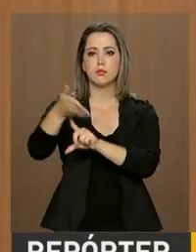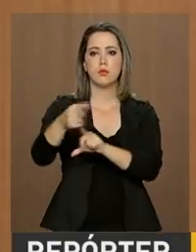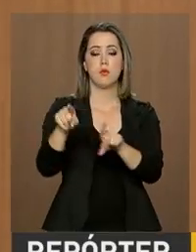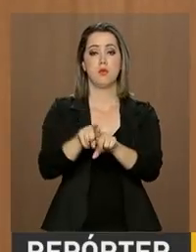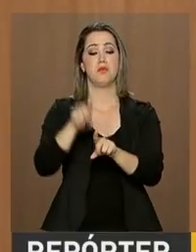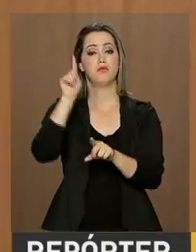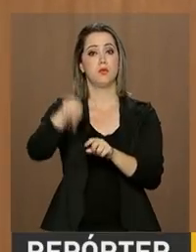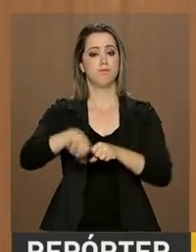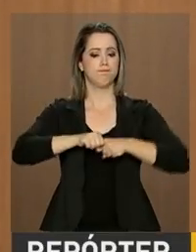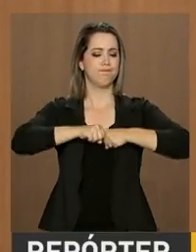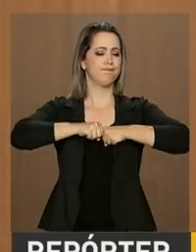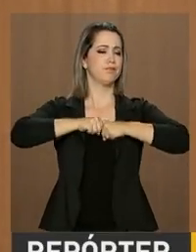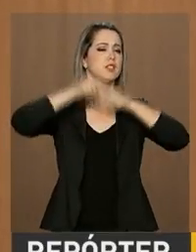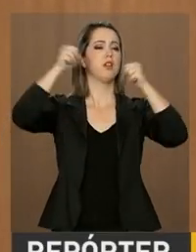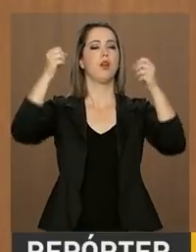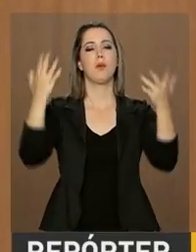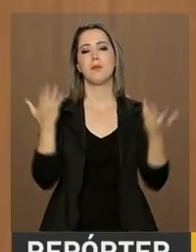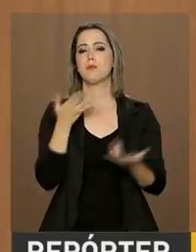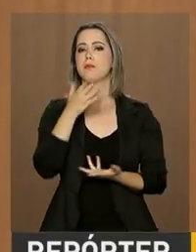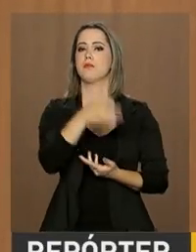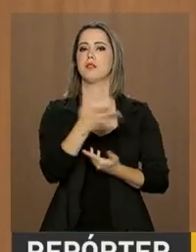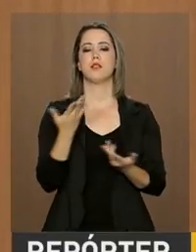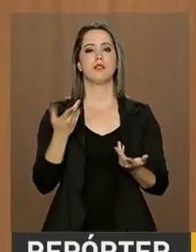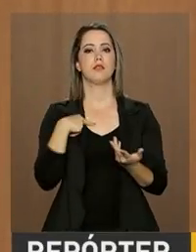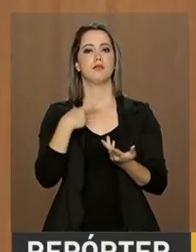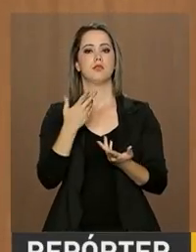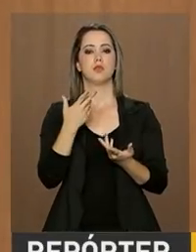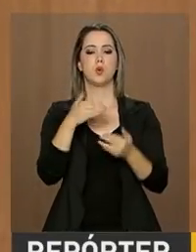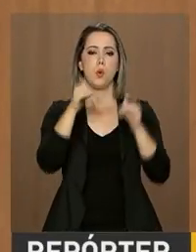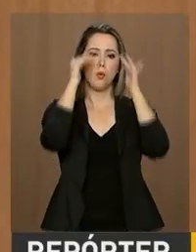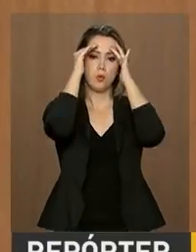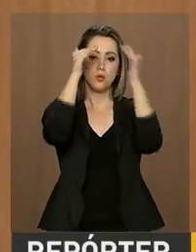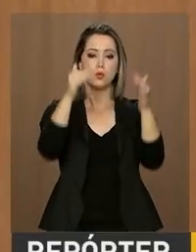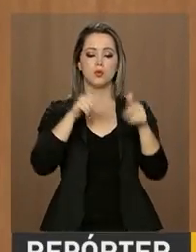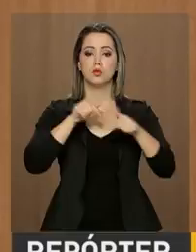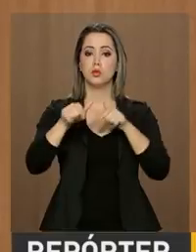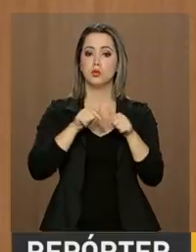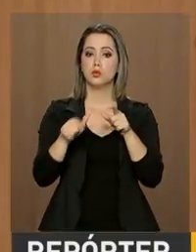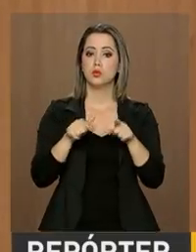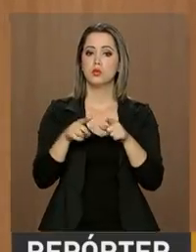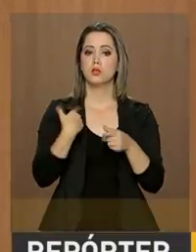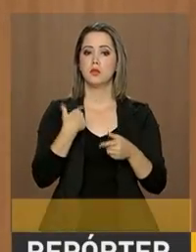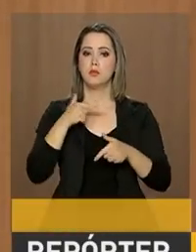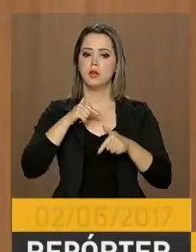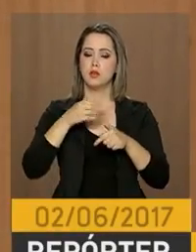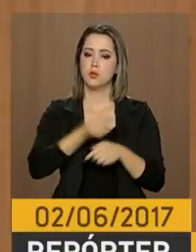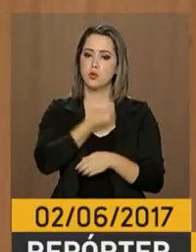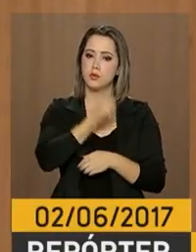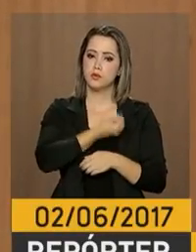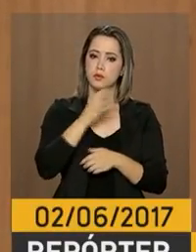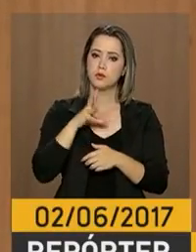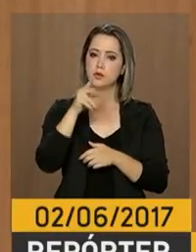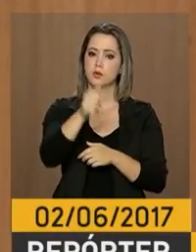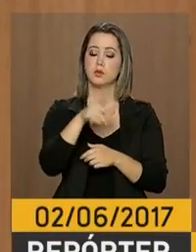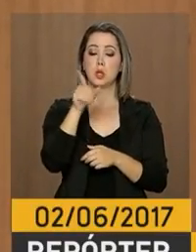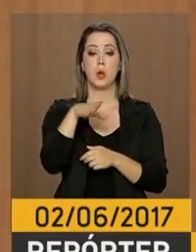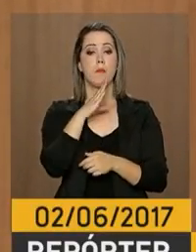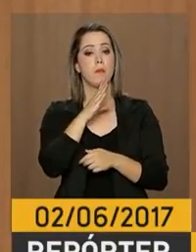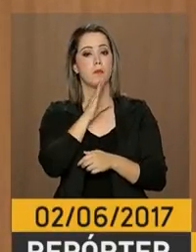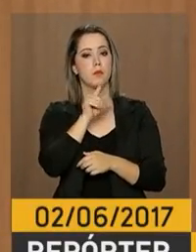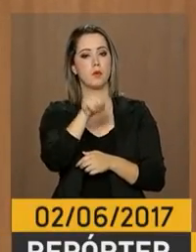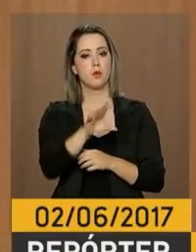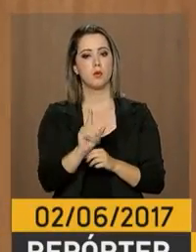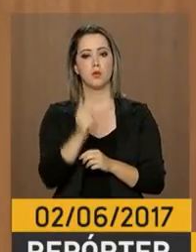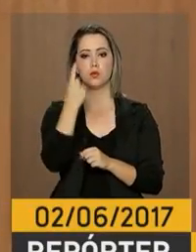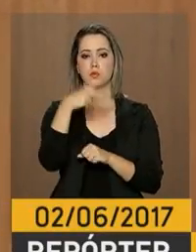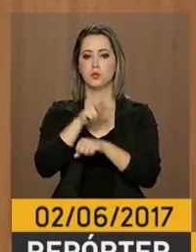quase indescritível quando o trabalho de uma vida inteira era conhecida